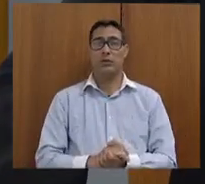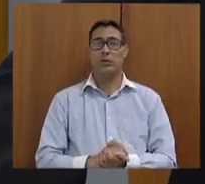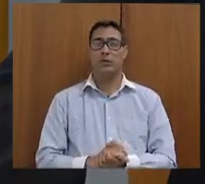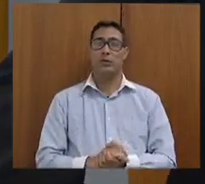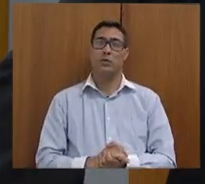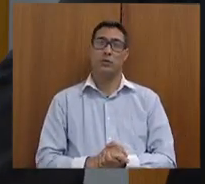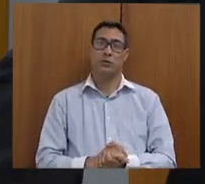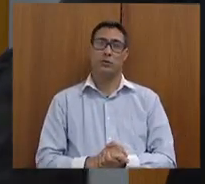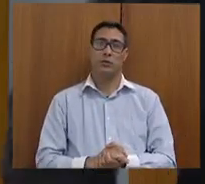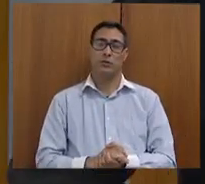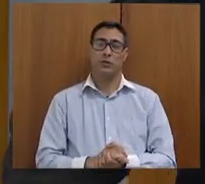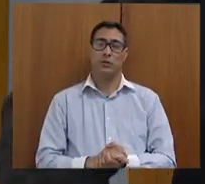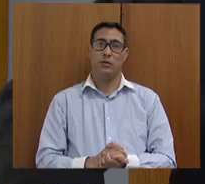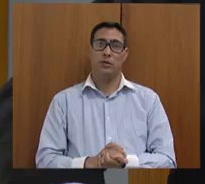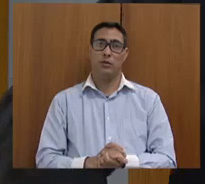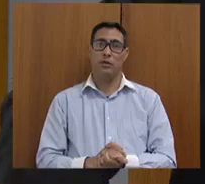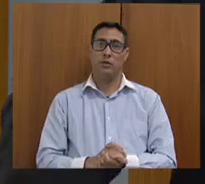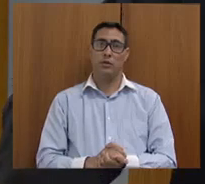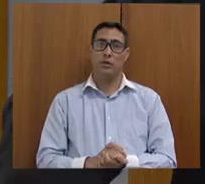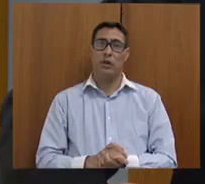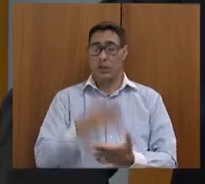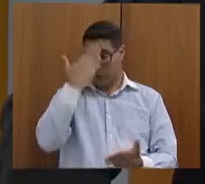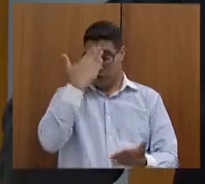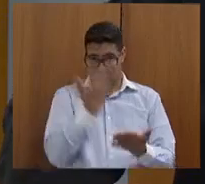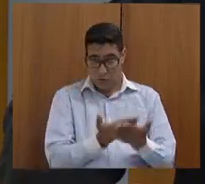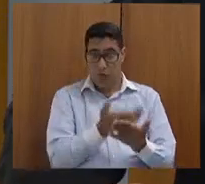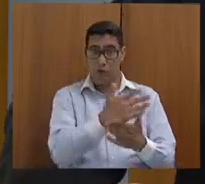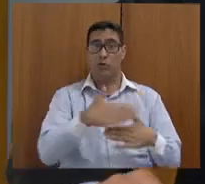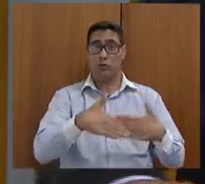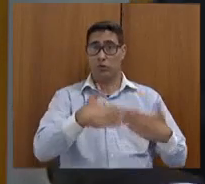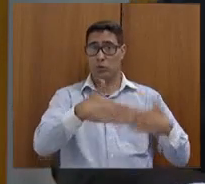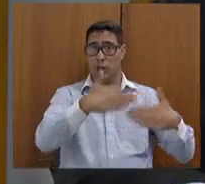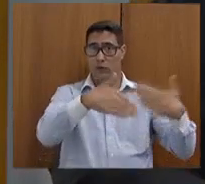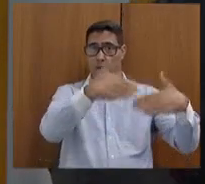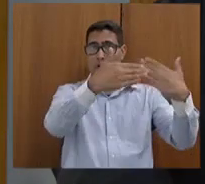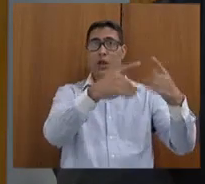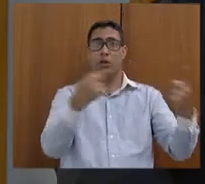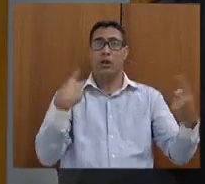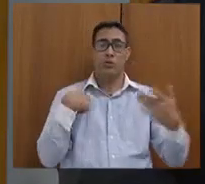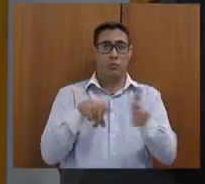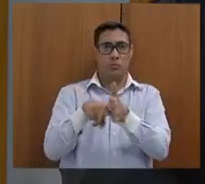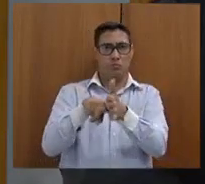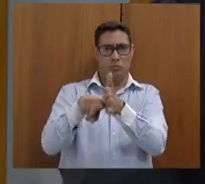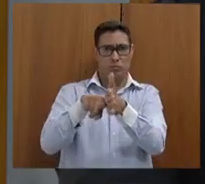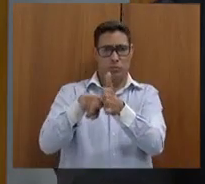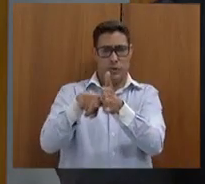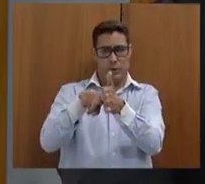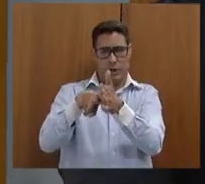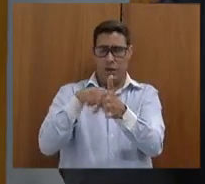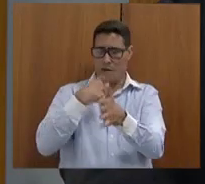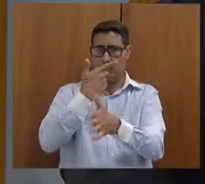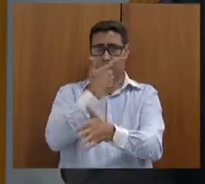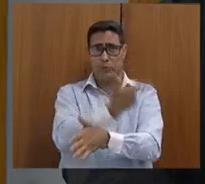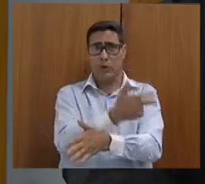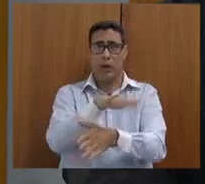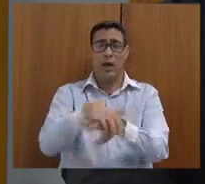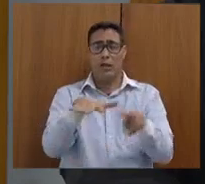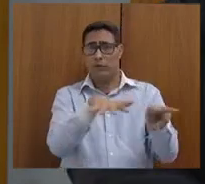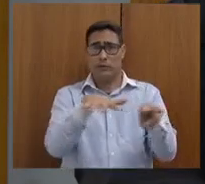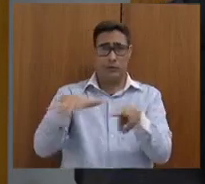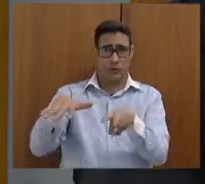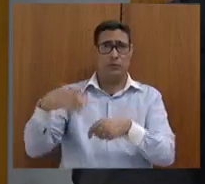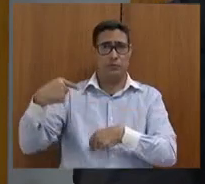e confiamos secretário no avanço e eu quero deixar aqui uma pesquisa nós vimos aí na essa semana